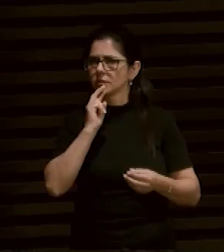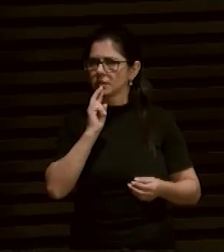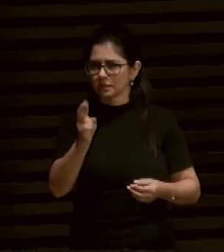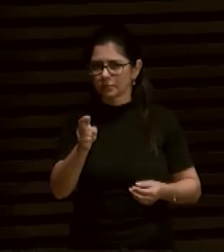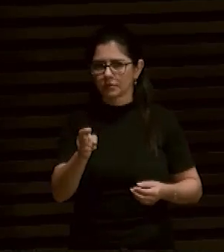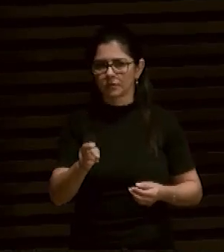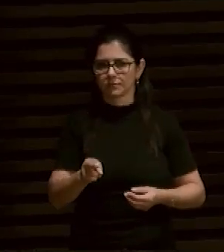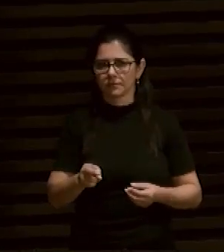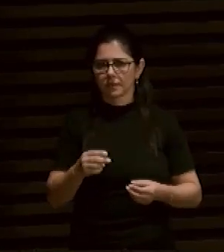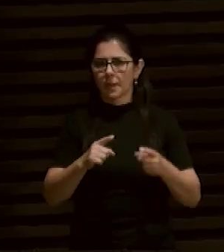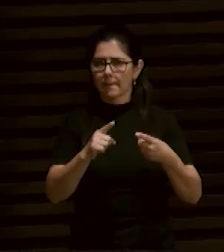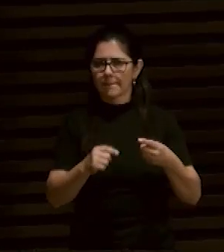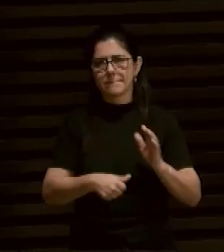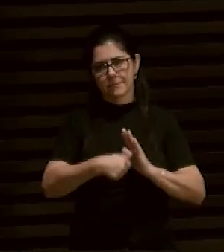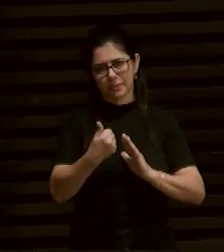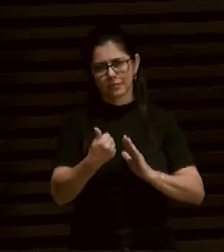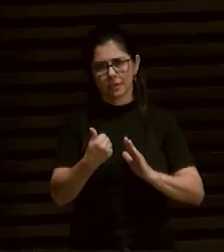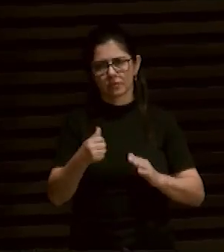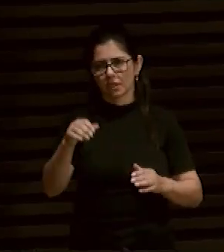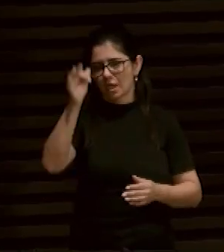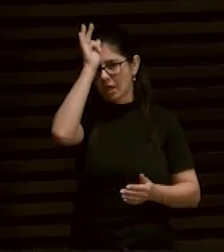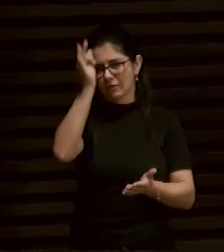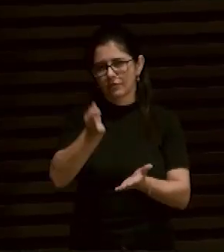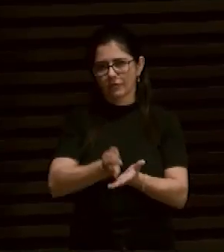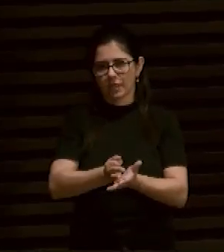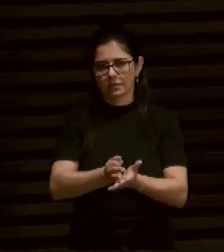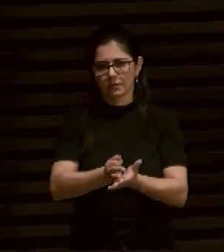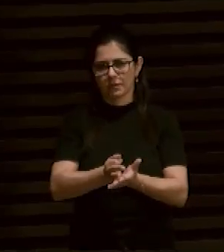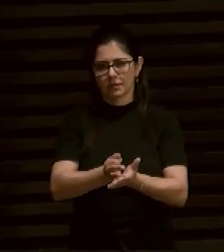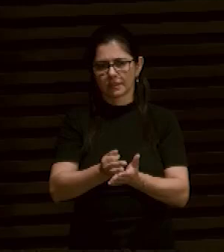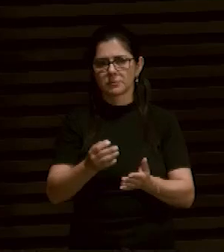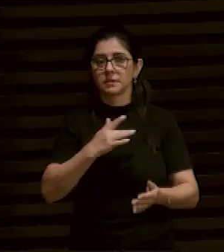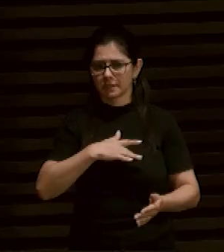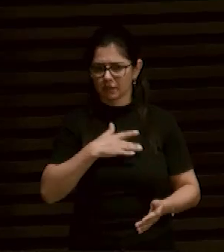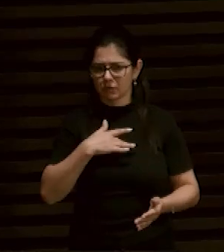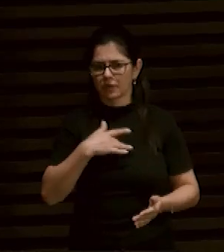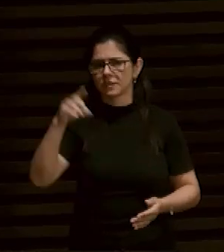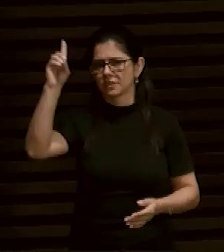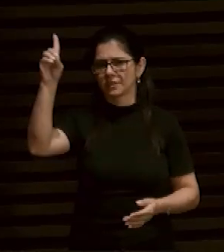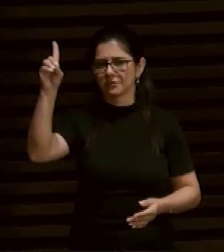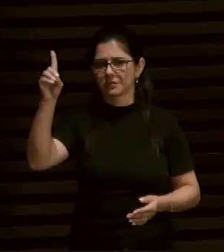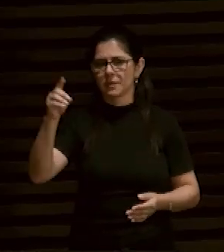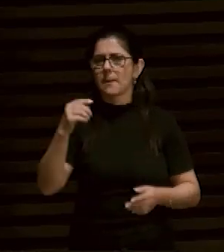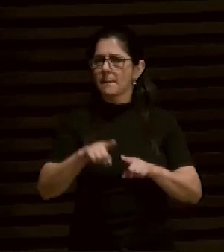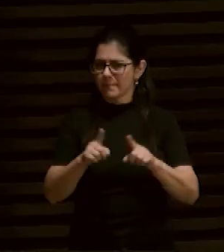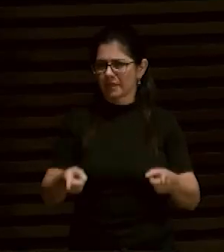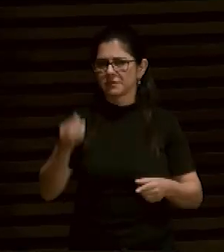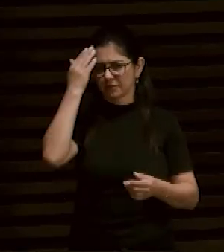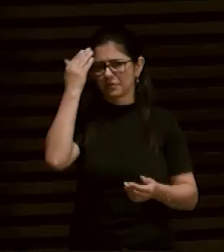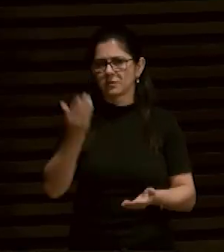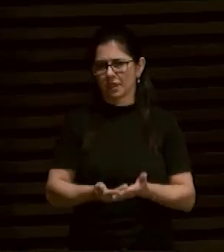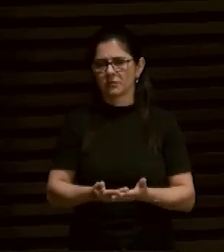primeiro, você tem que ter uma fé segura nas misericórdias de Deus. E Lorenzo responde: mas eu tenho isso.